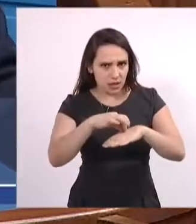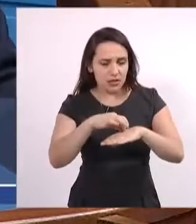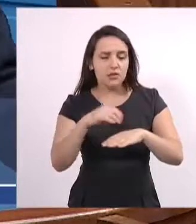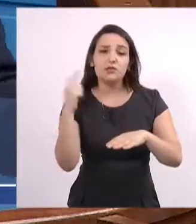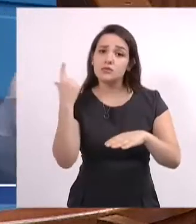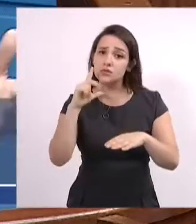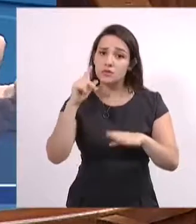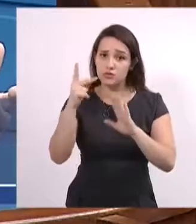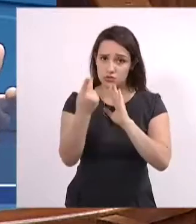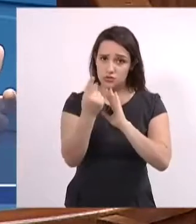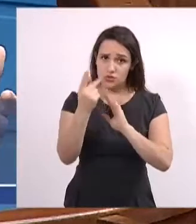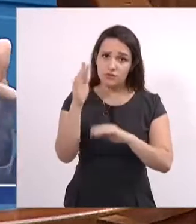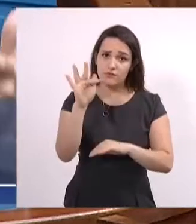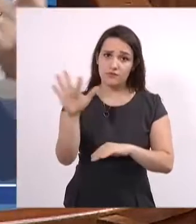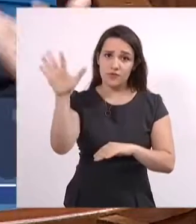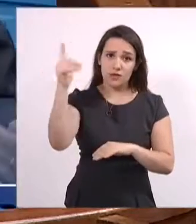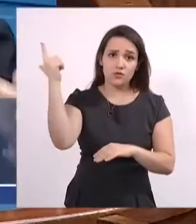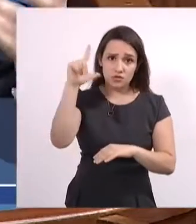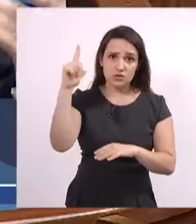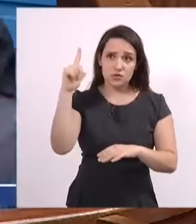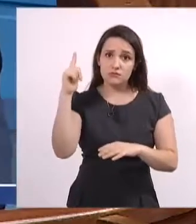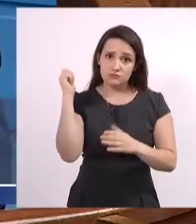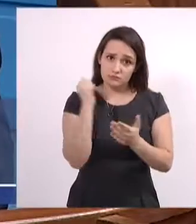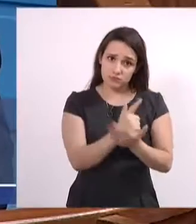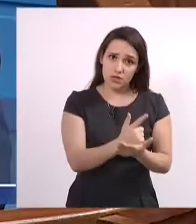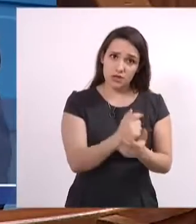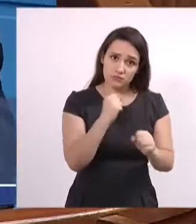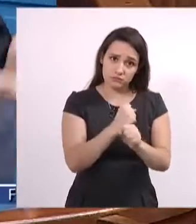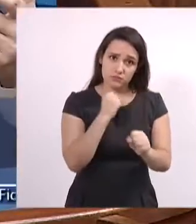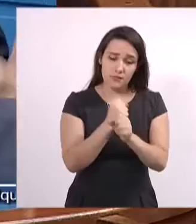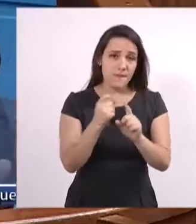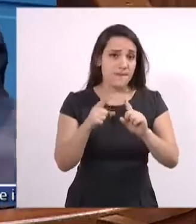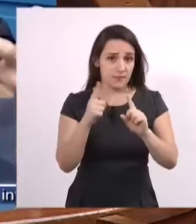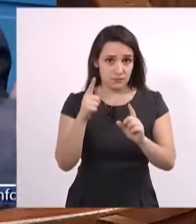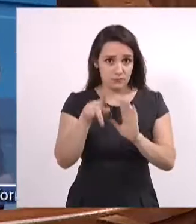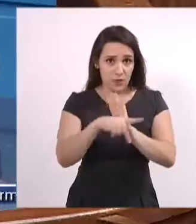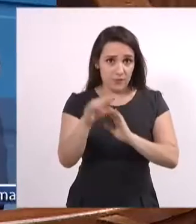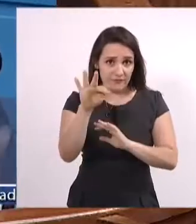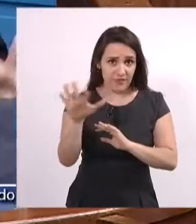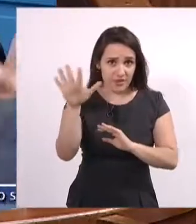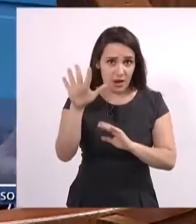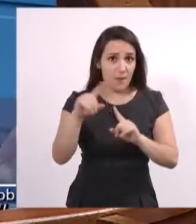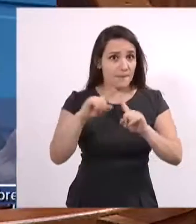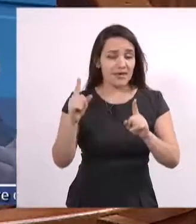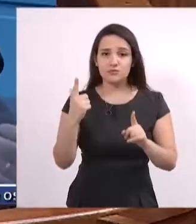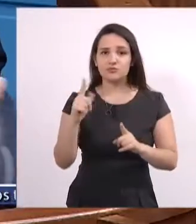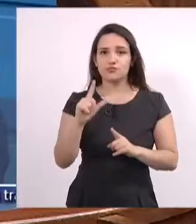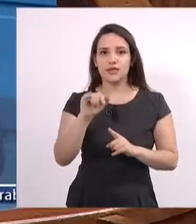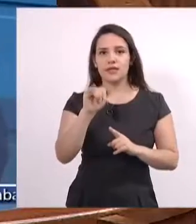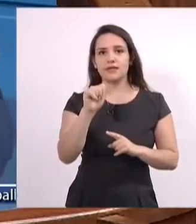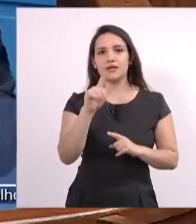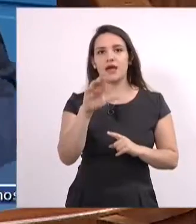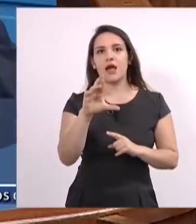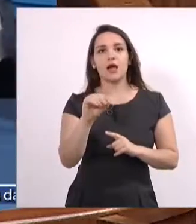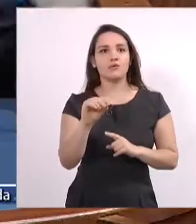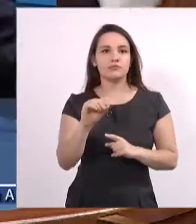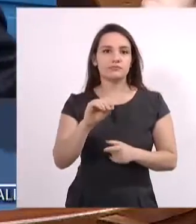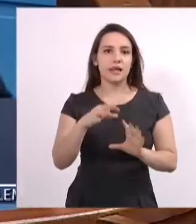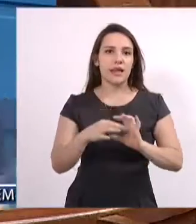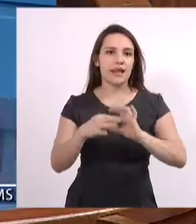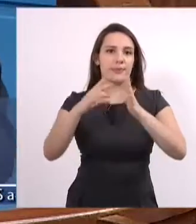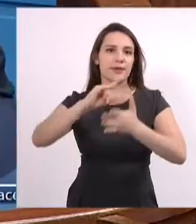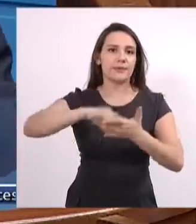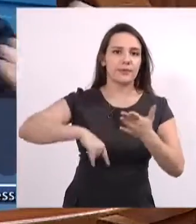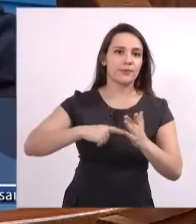União, está fechado, porque não consegue a liberação do IAGRO devido a